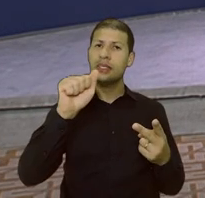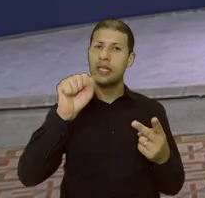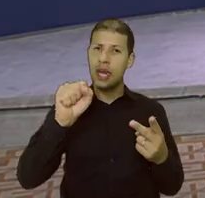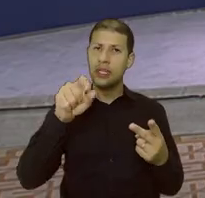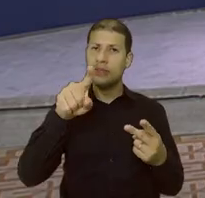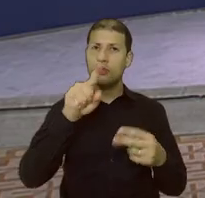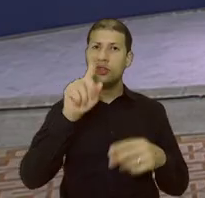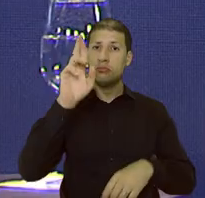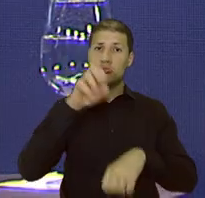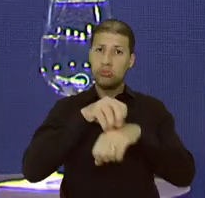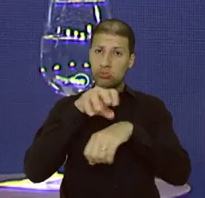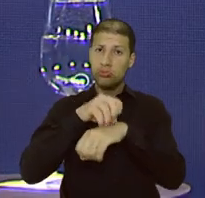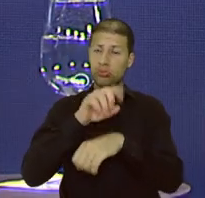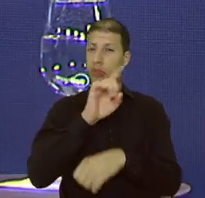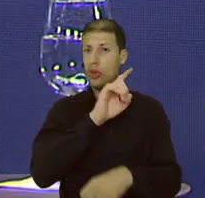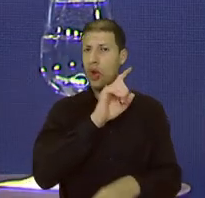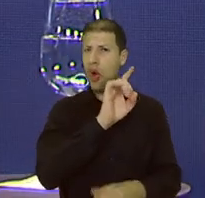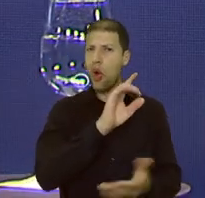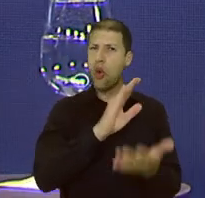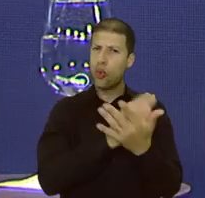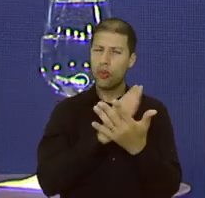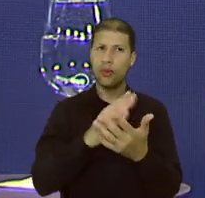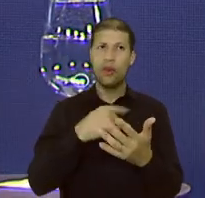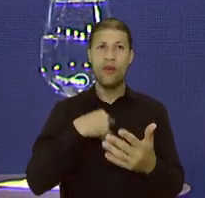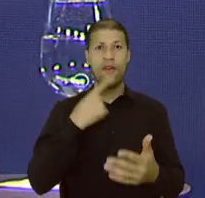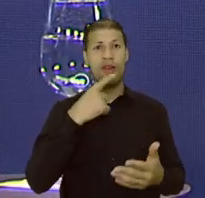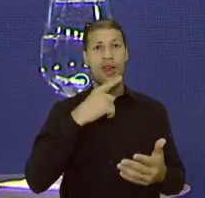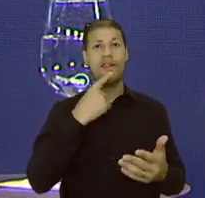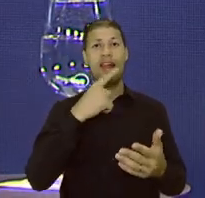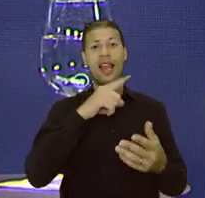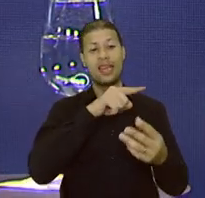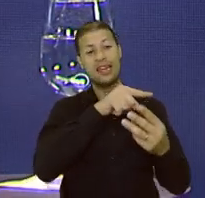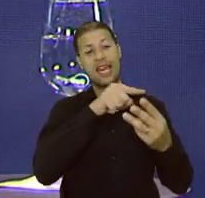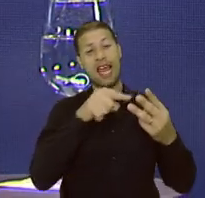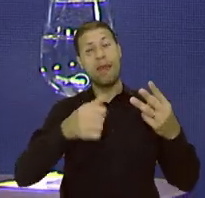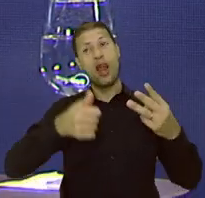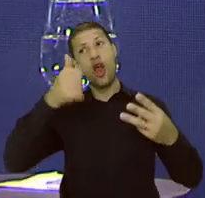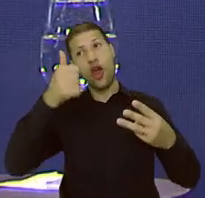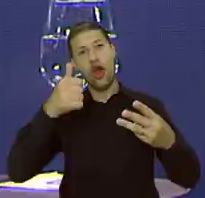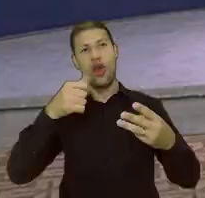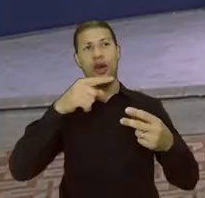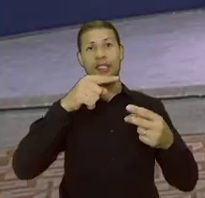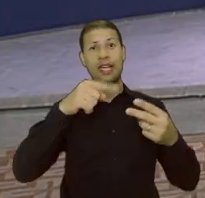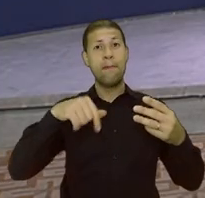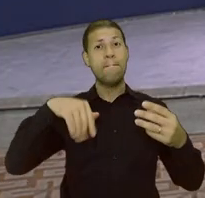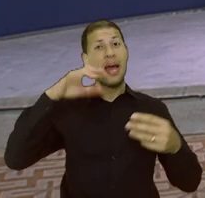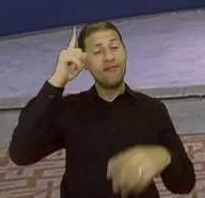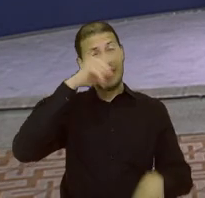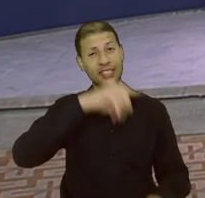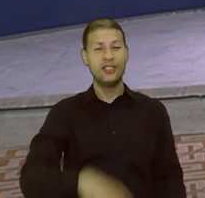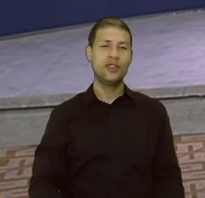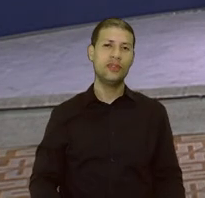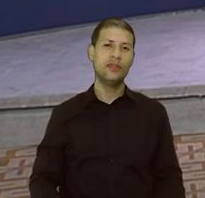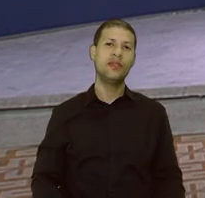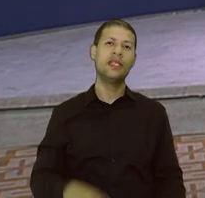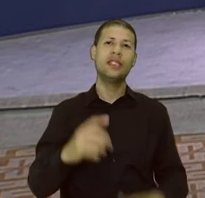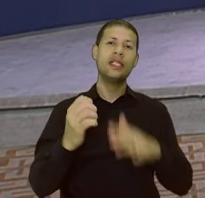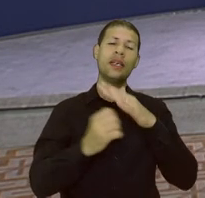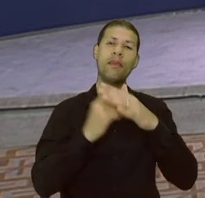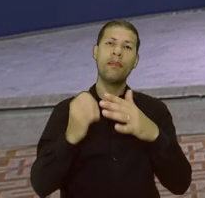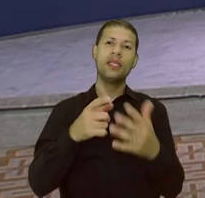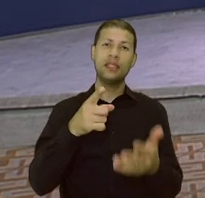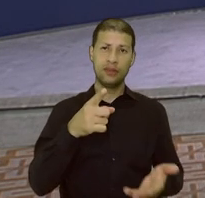algumas delas então eu não vou falar para você falar das três melhores das cada vez mais difíceis mais Quais são as empresas que estão